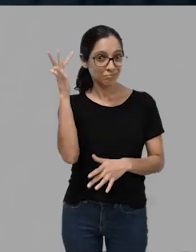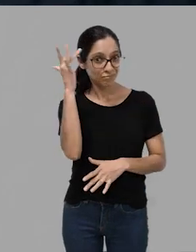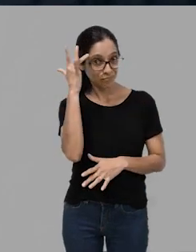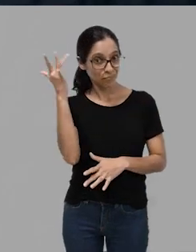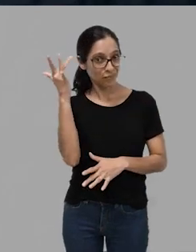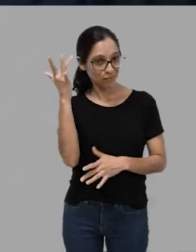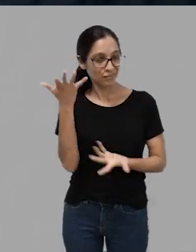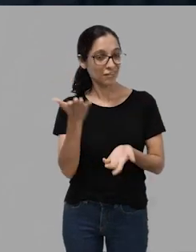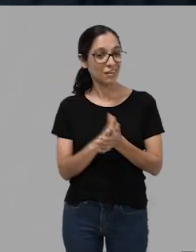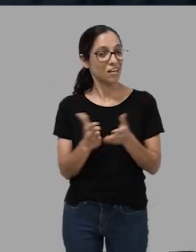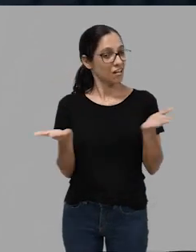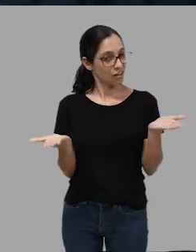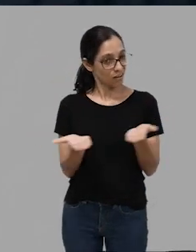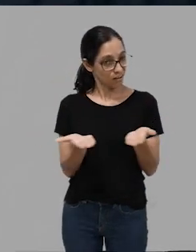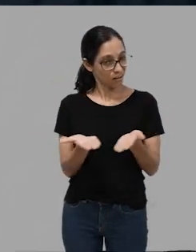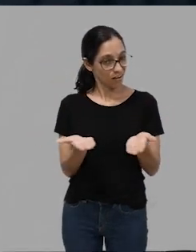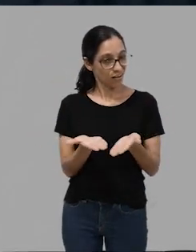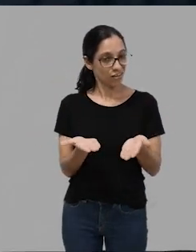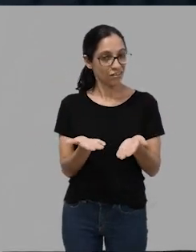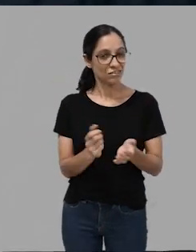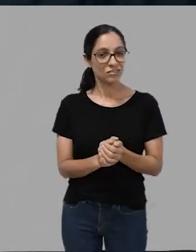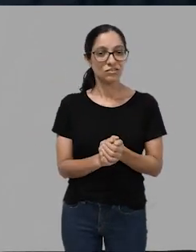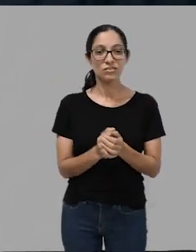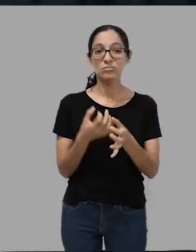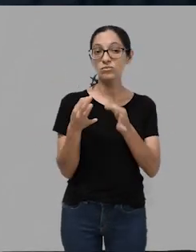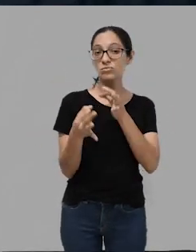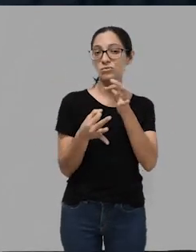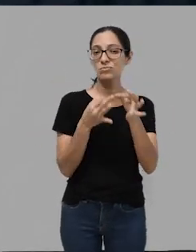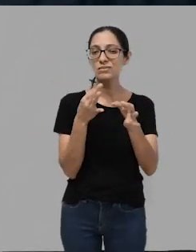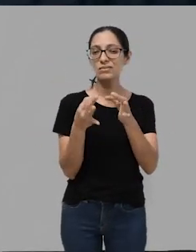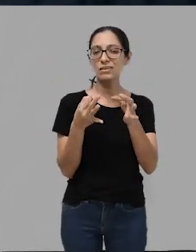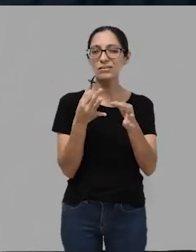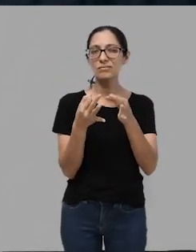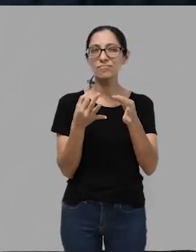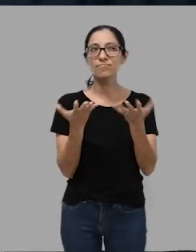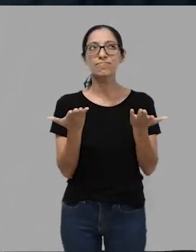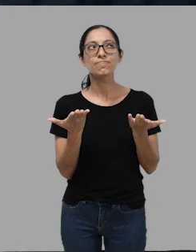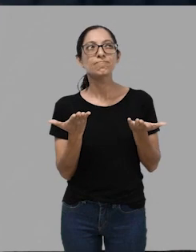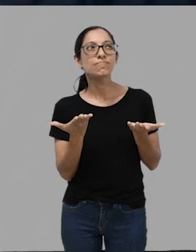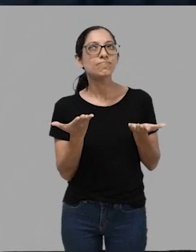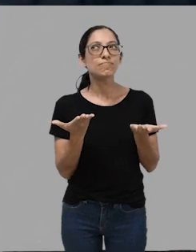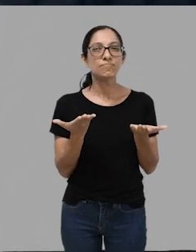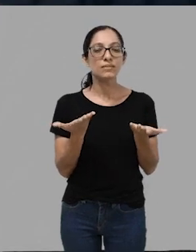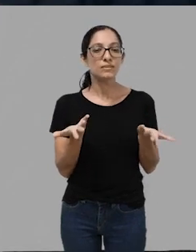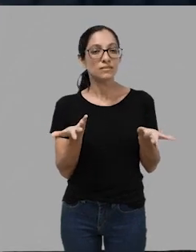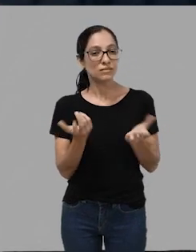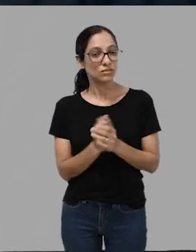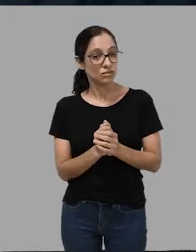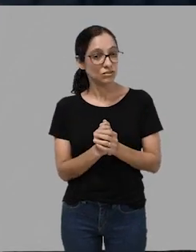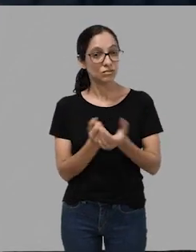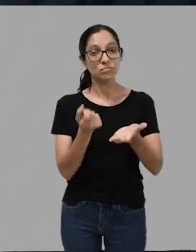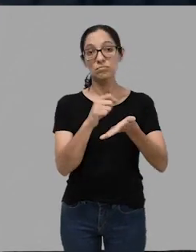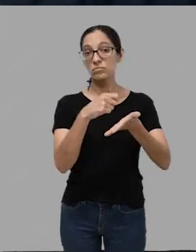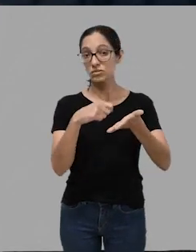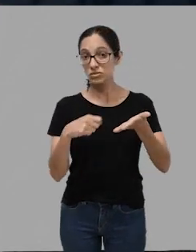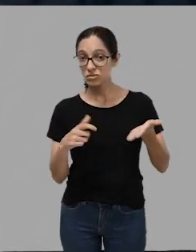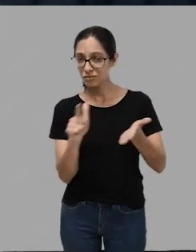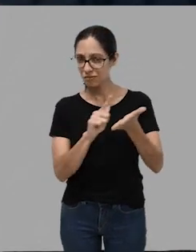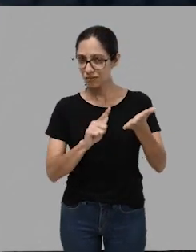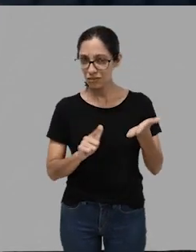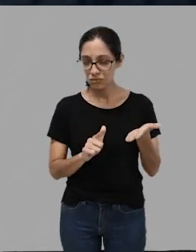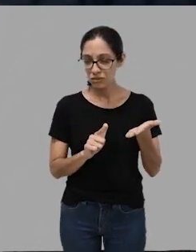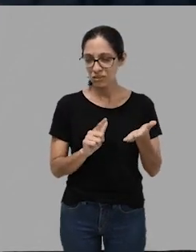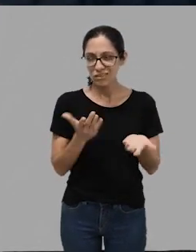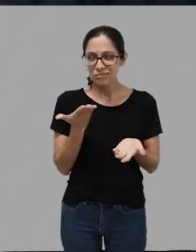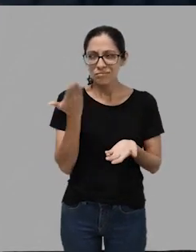e hoje a gente vai fazer um um comentário mais eh de produção literária que não é